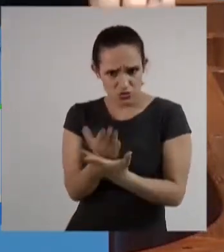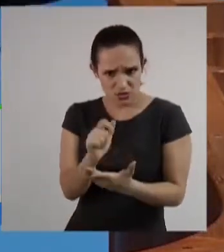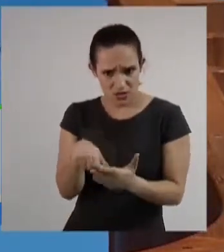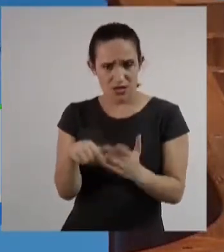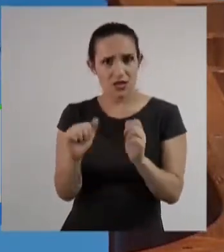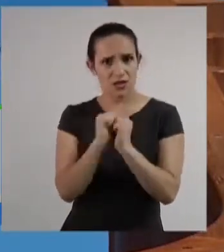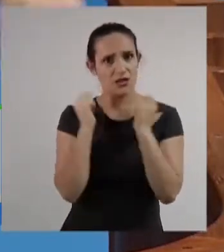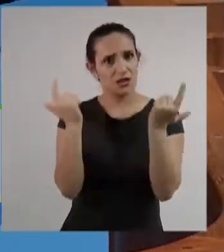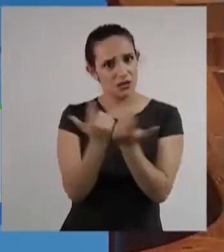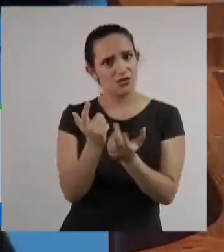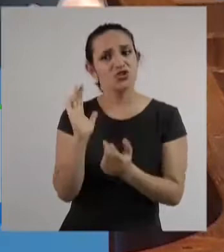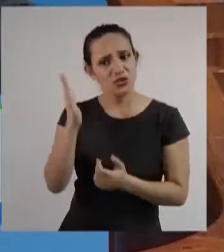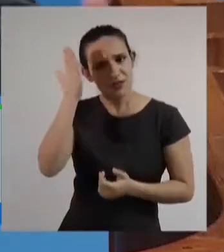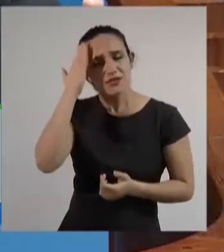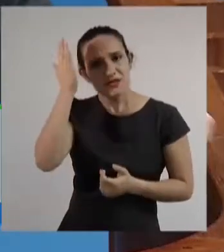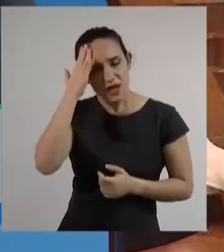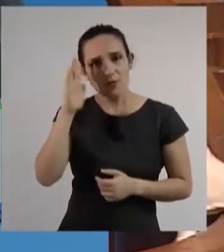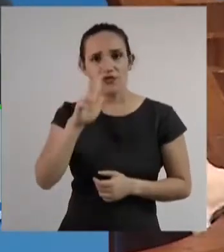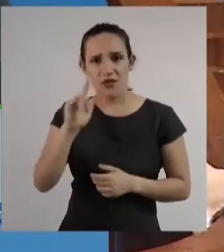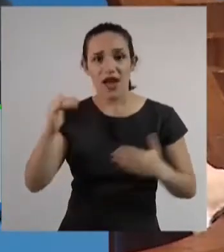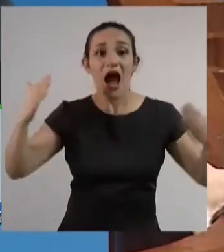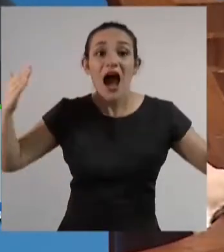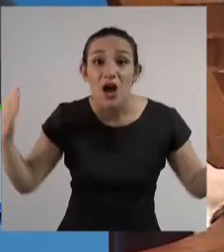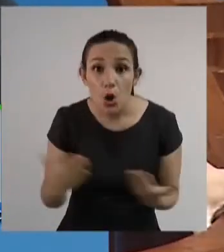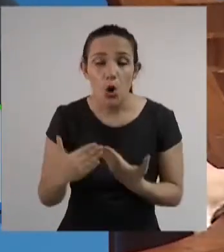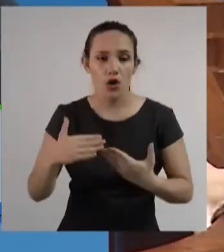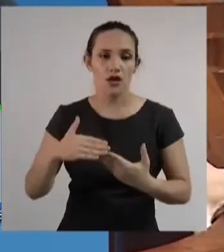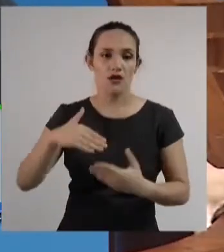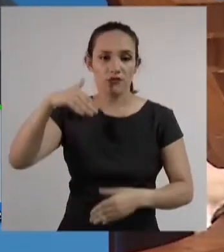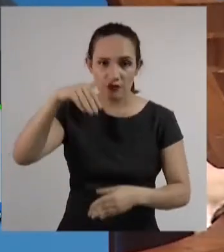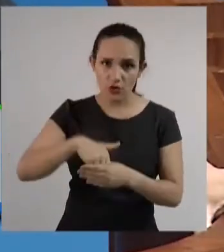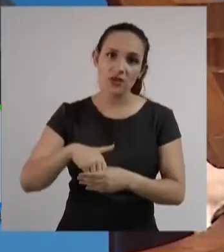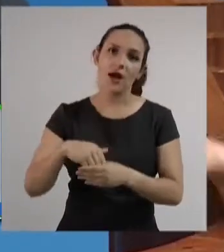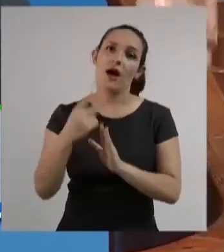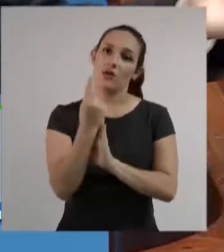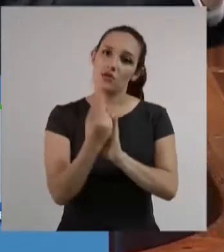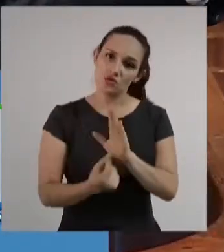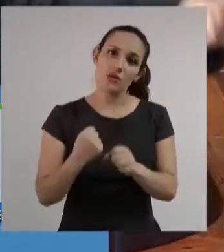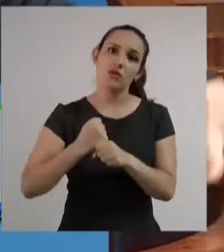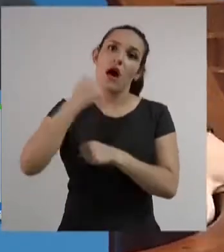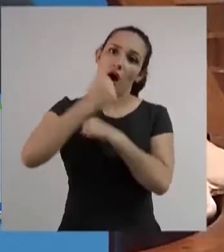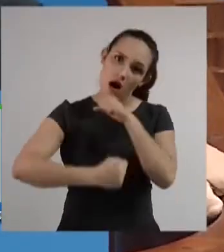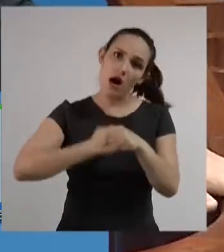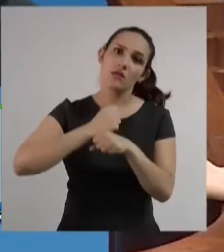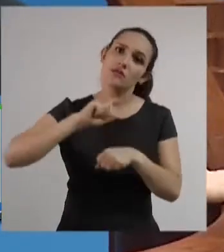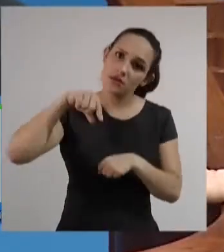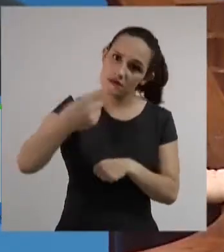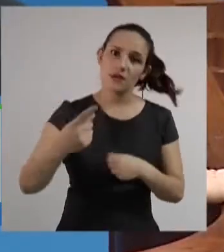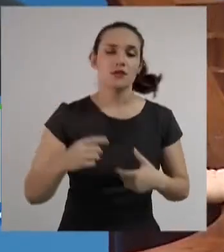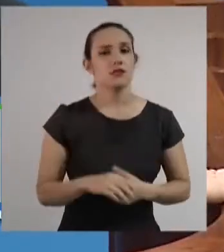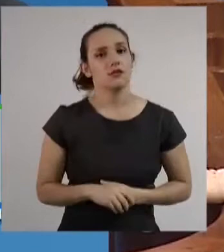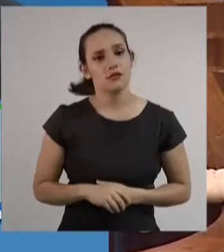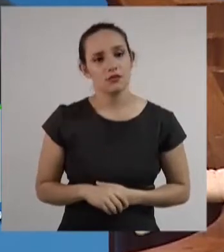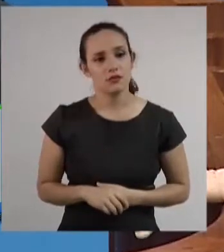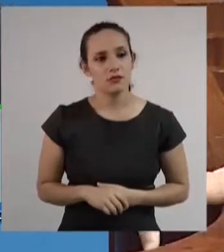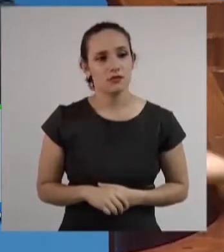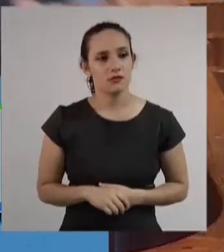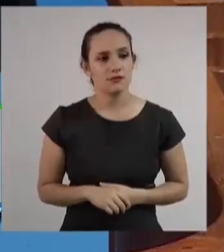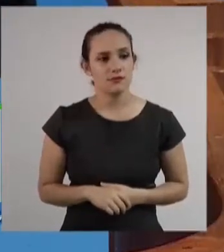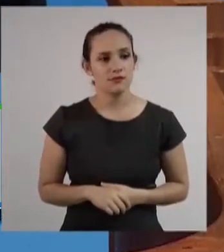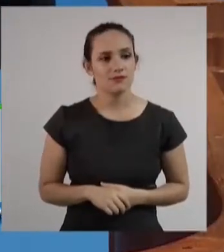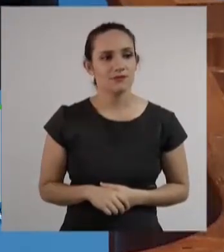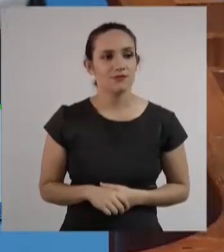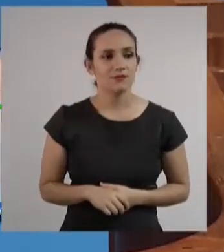agora o orçamento do ano que vem, não é? E a revisão do plano plurianual.